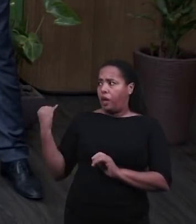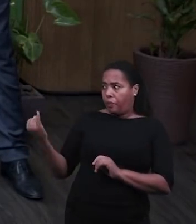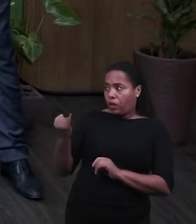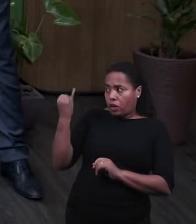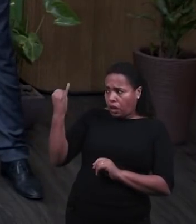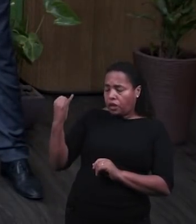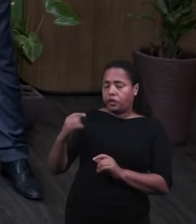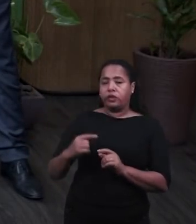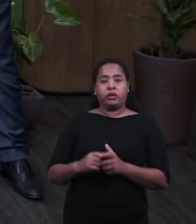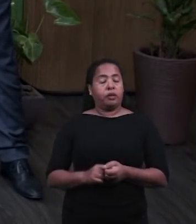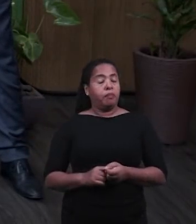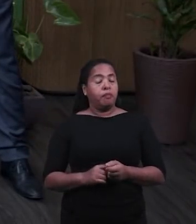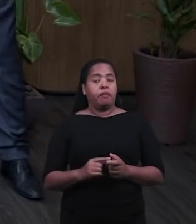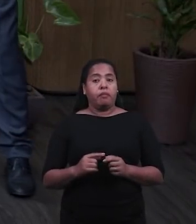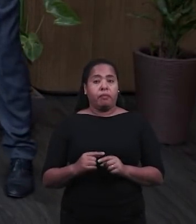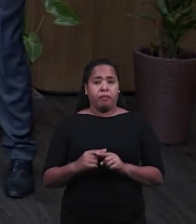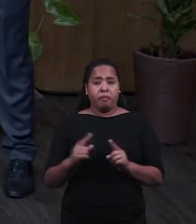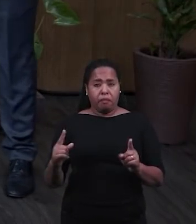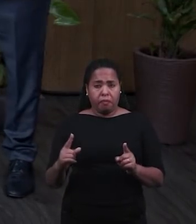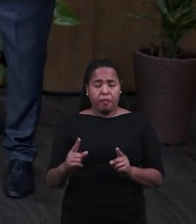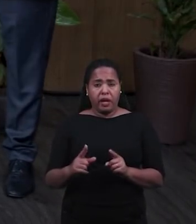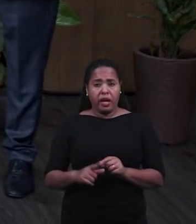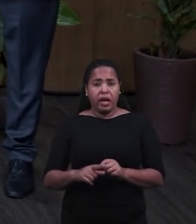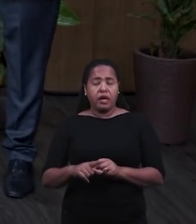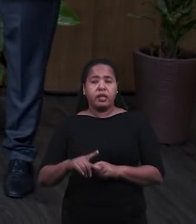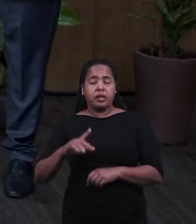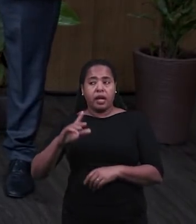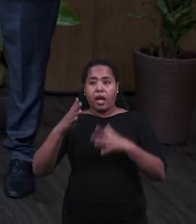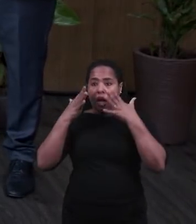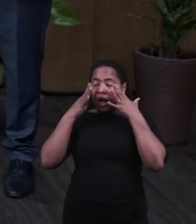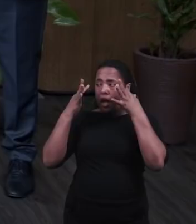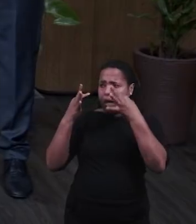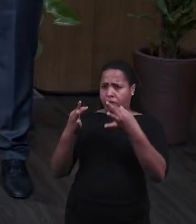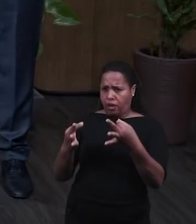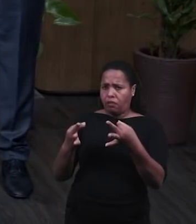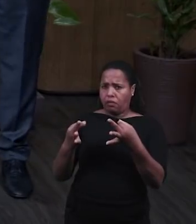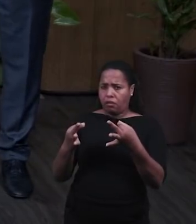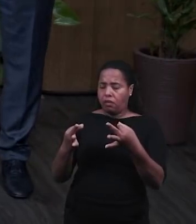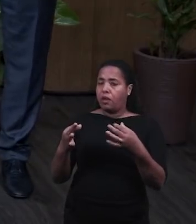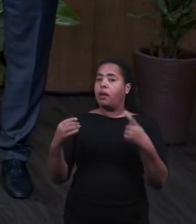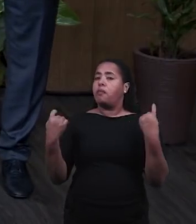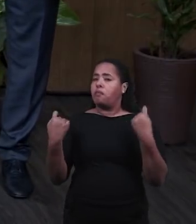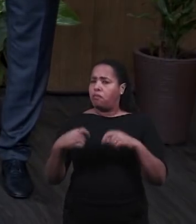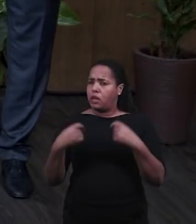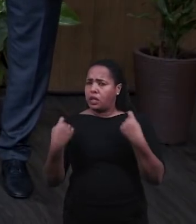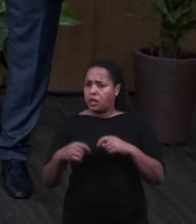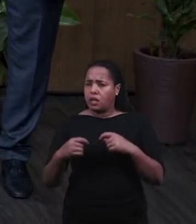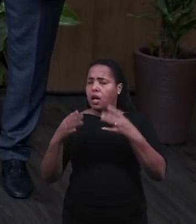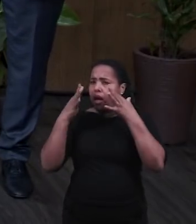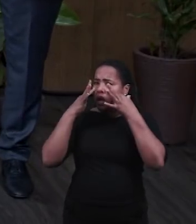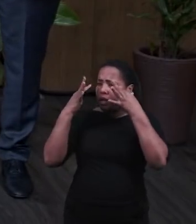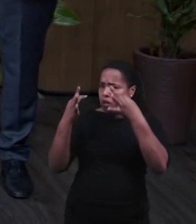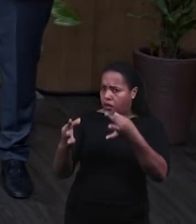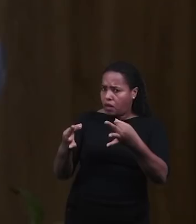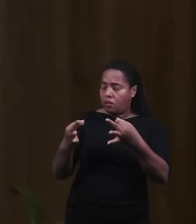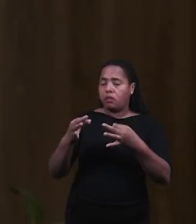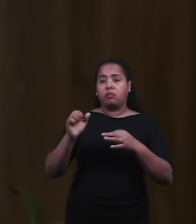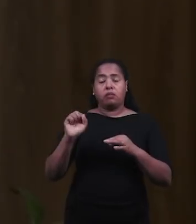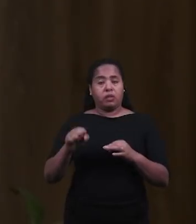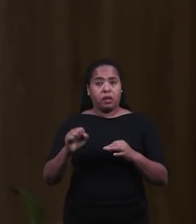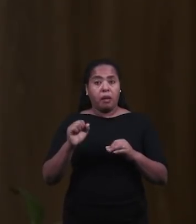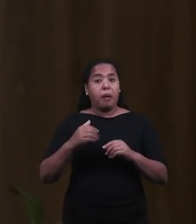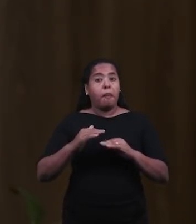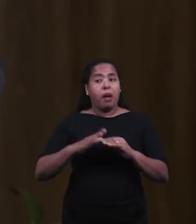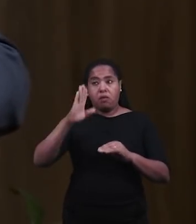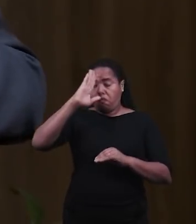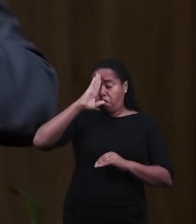importante, apenas ouvir, ser um ouvinte. É preciso, claro, ouvir, mas acima